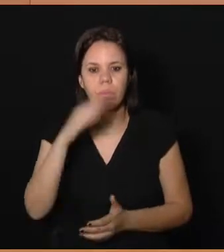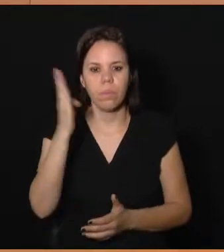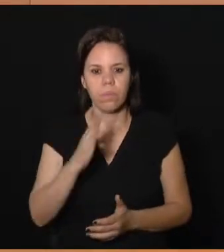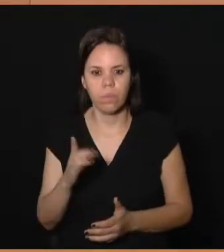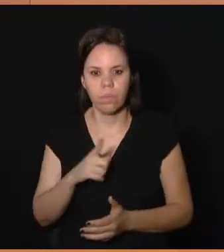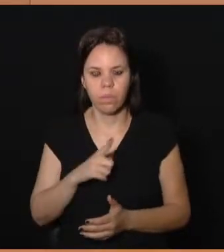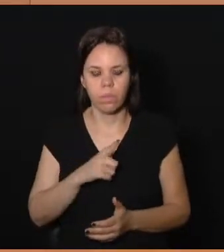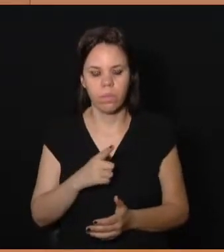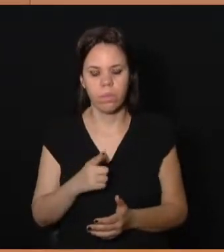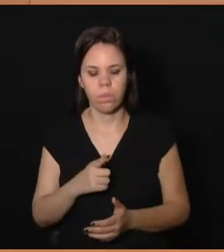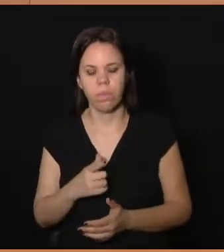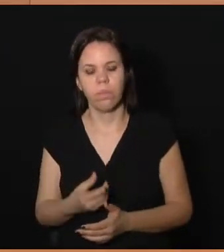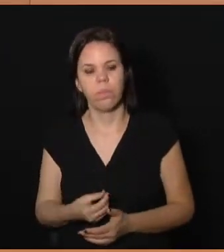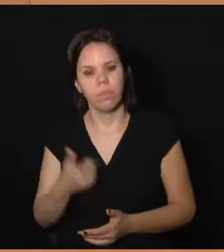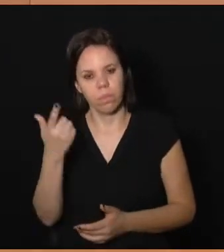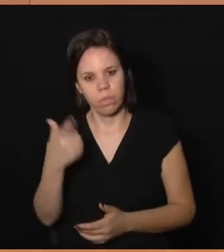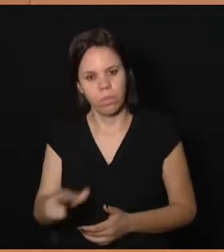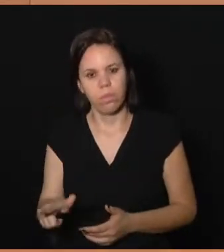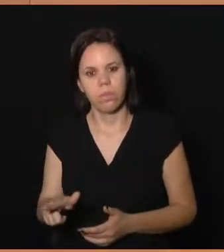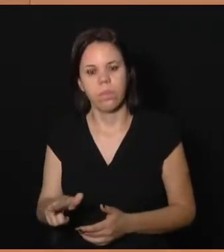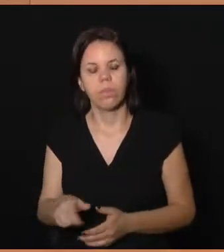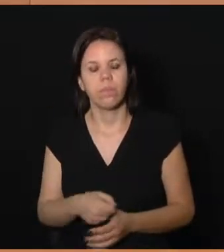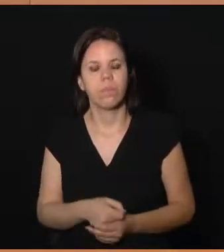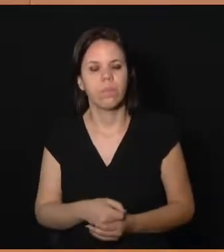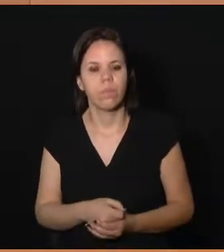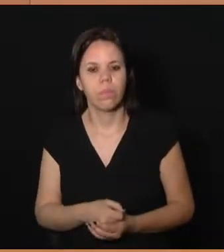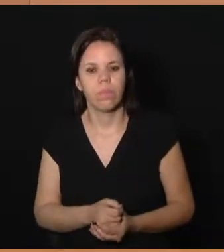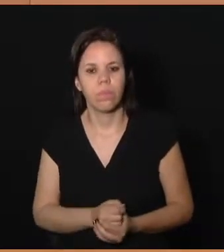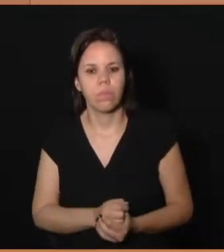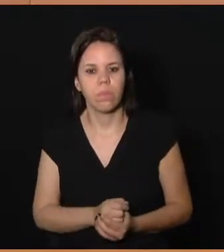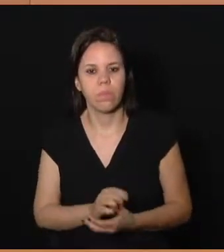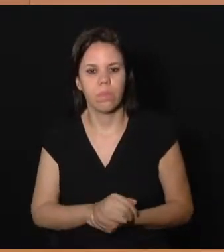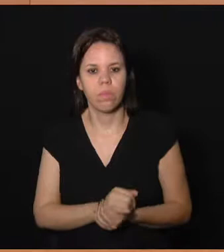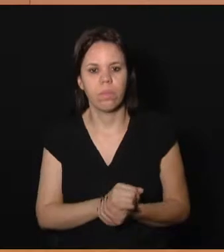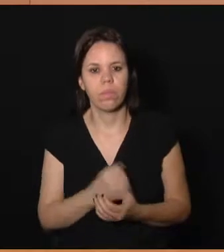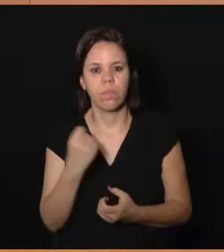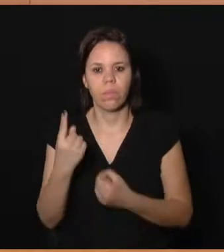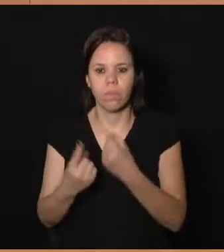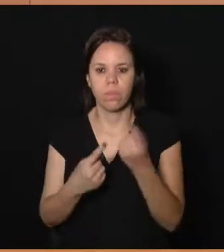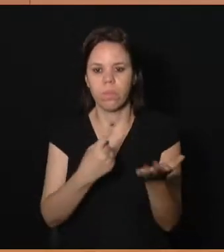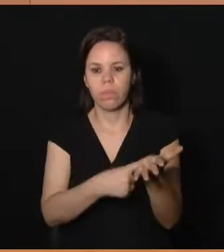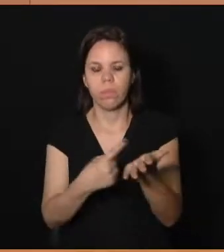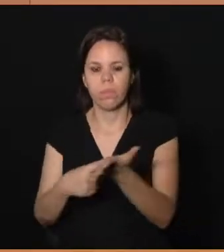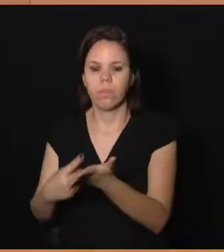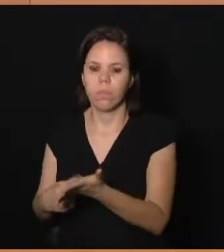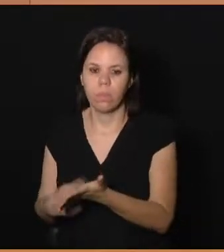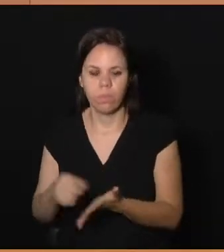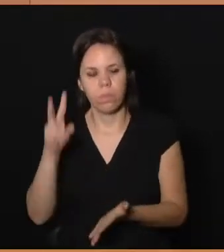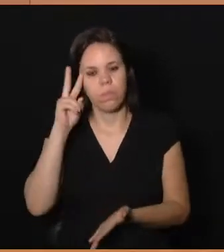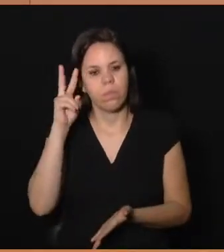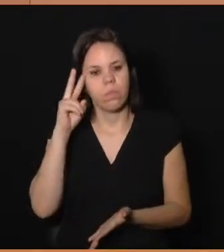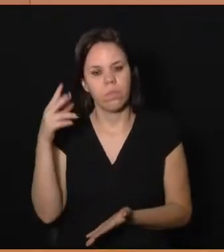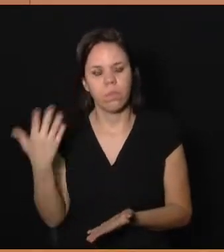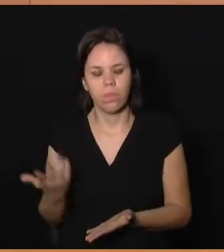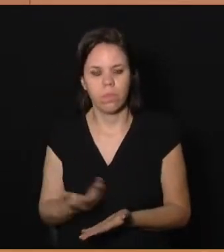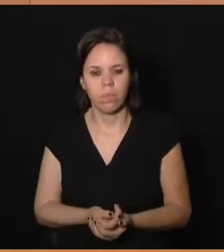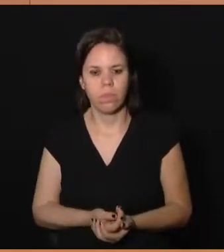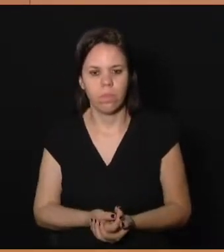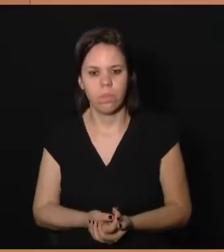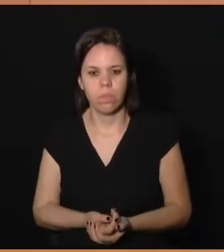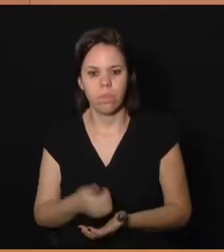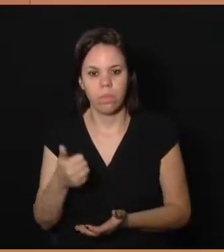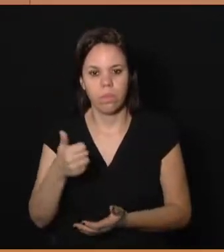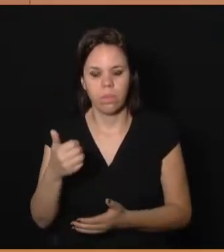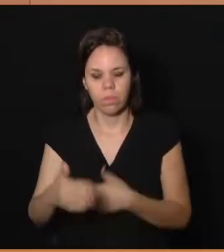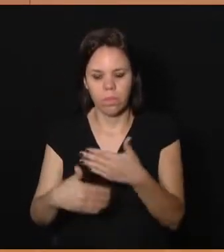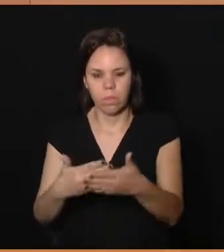esteja novamente fechando, né, alguns acordos, mas também é importante lembrar que essa é uma primeira